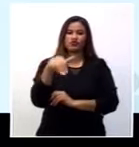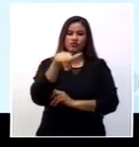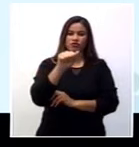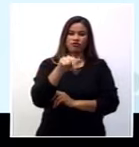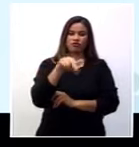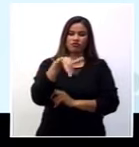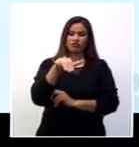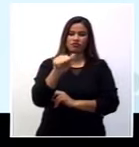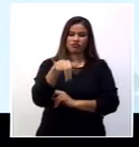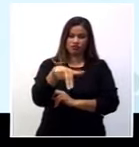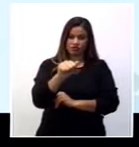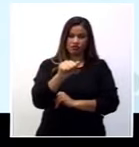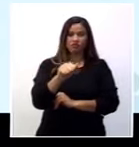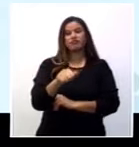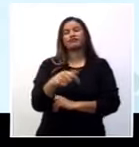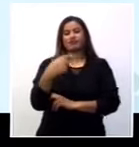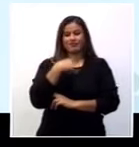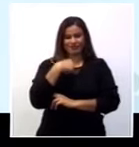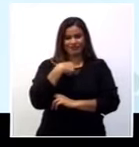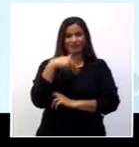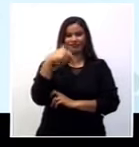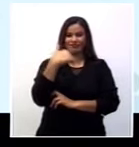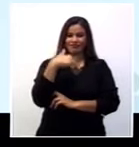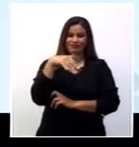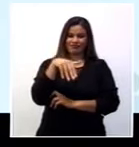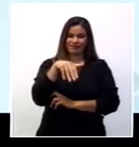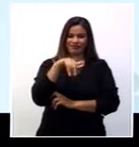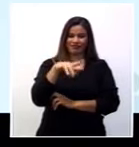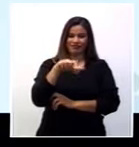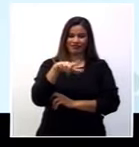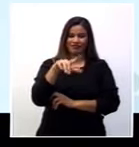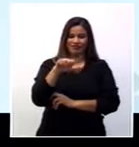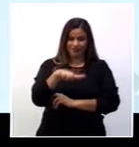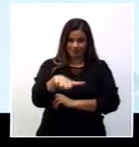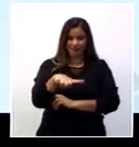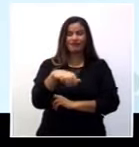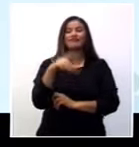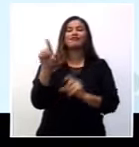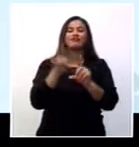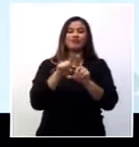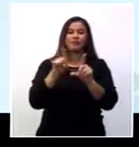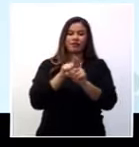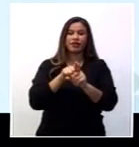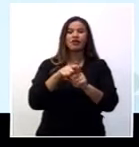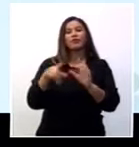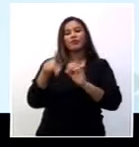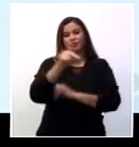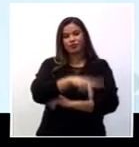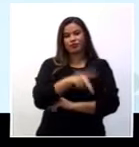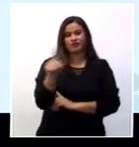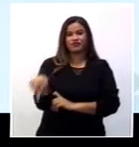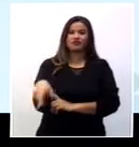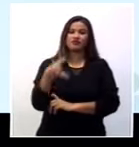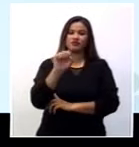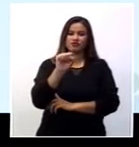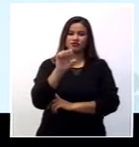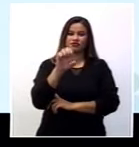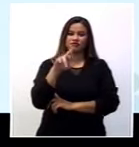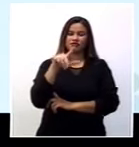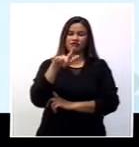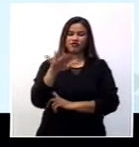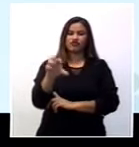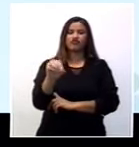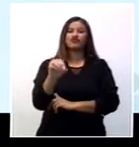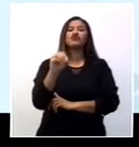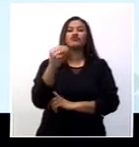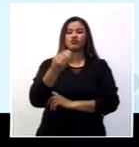de um vídeo, eu que sou a professora Milene, e o professor Sérgio, que também estará presente através de um vídeo.